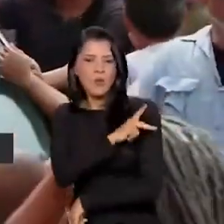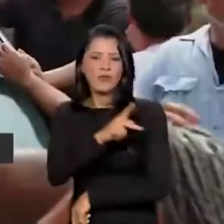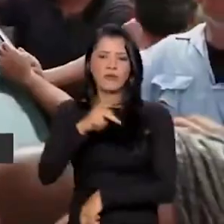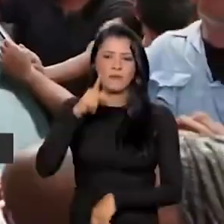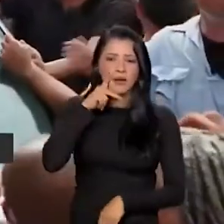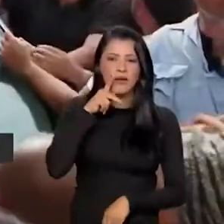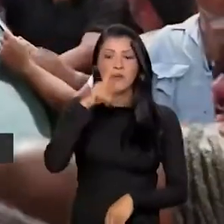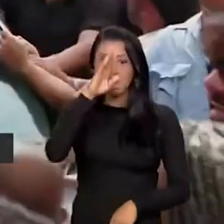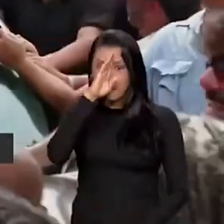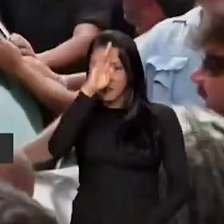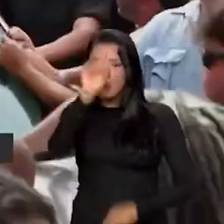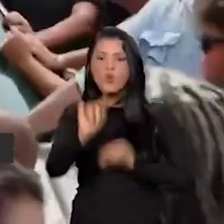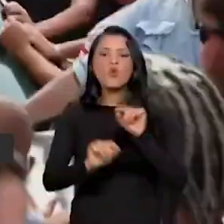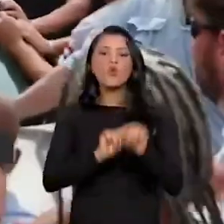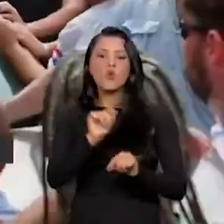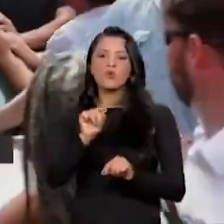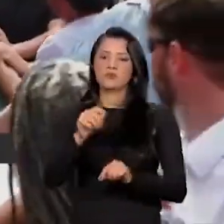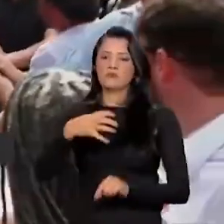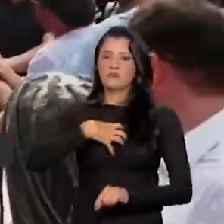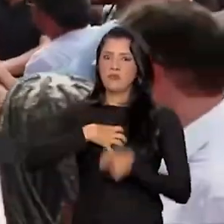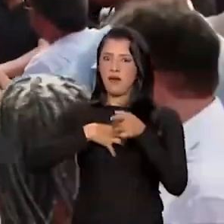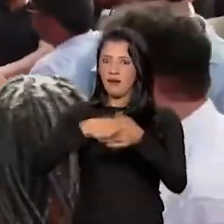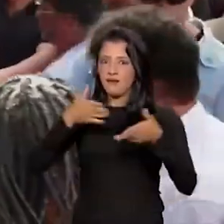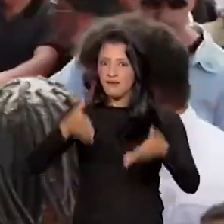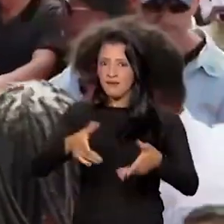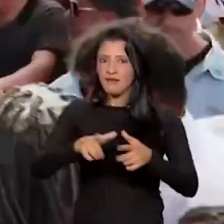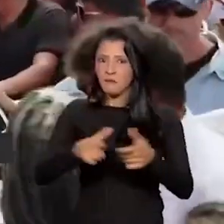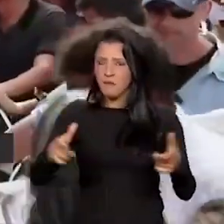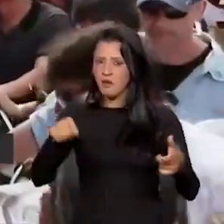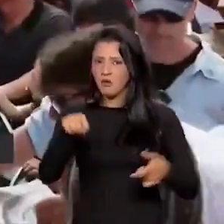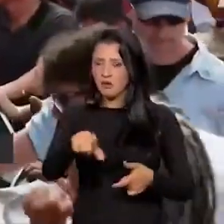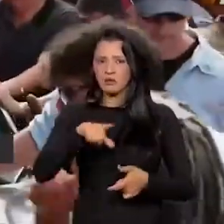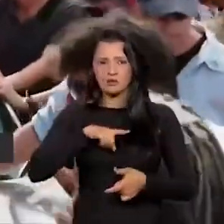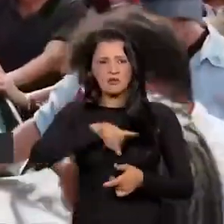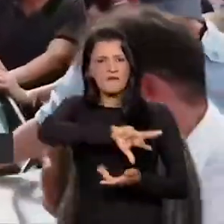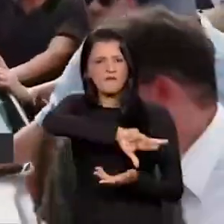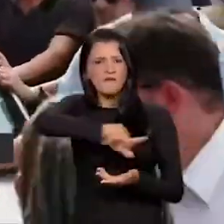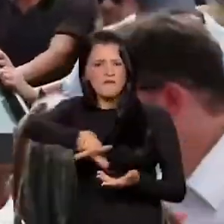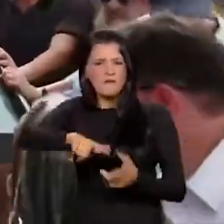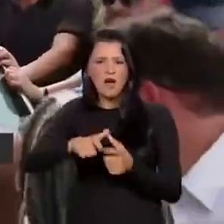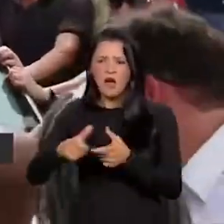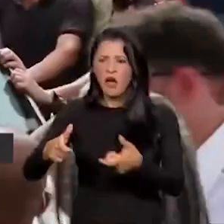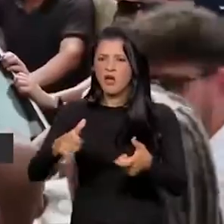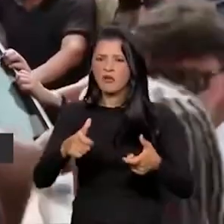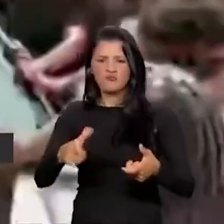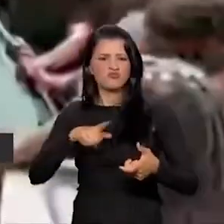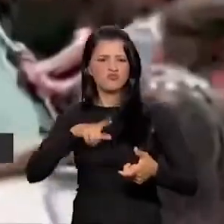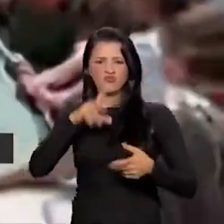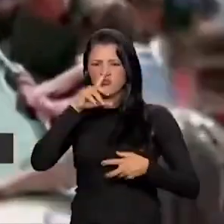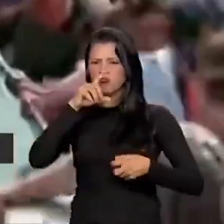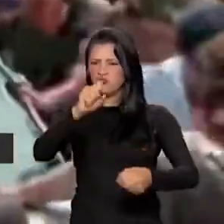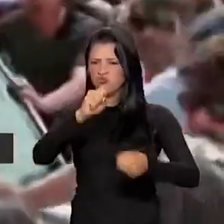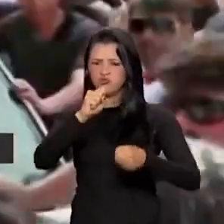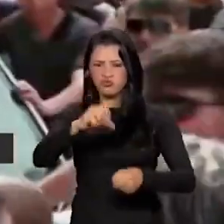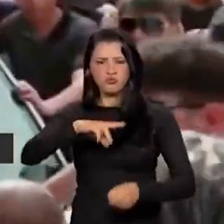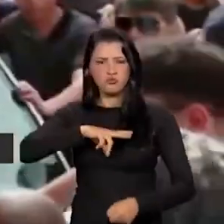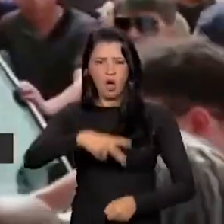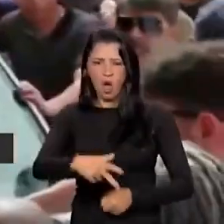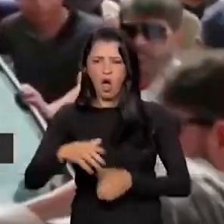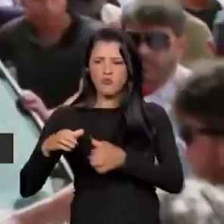e principalmente na Bahia, onde havia um vasto contingente de forças